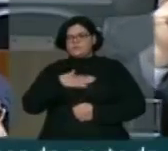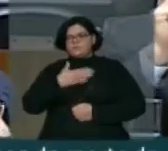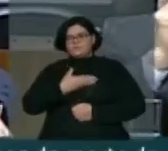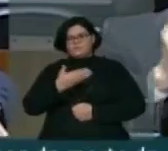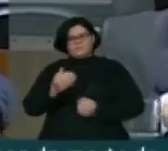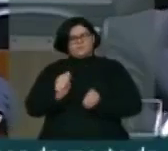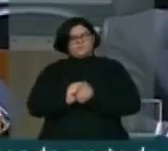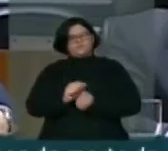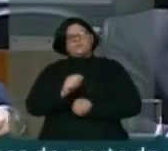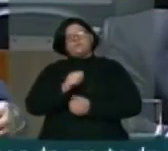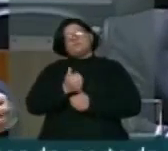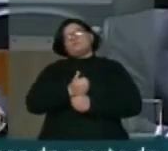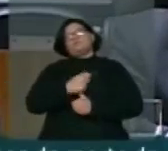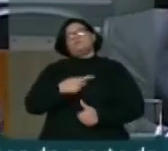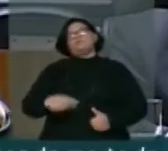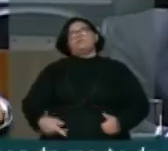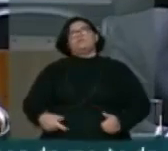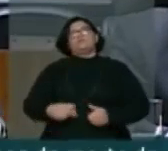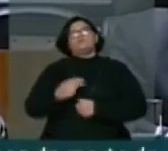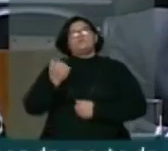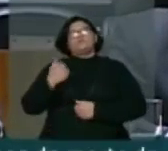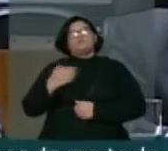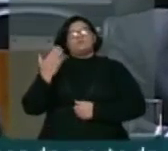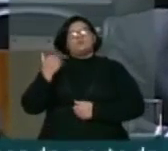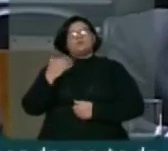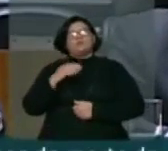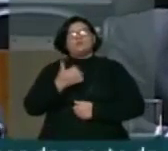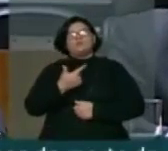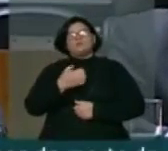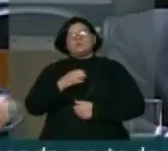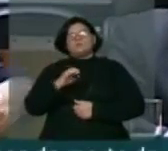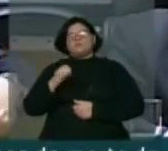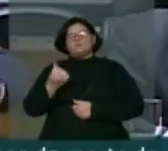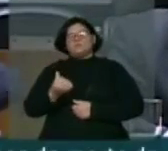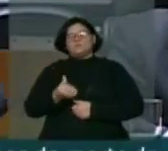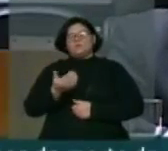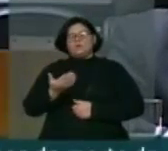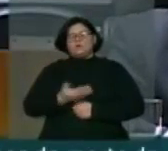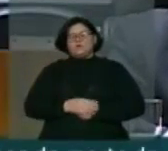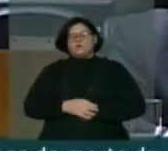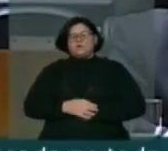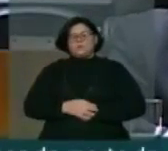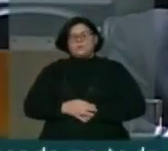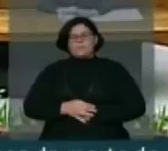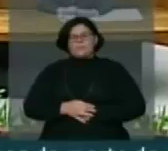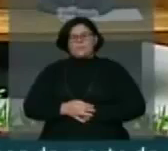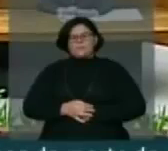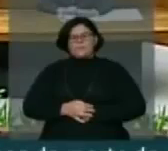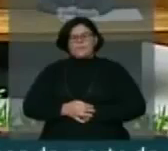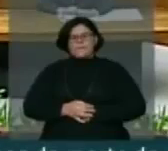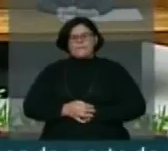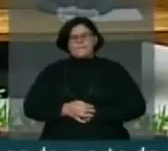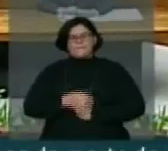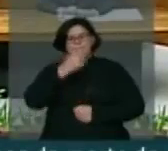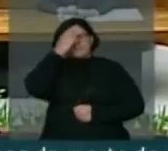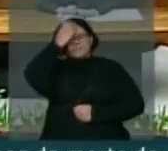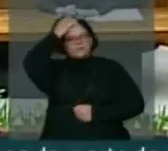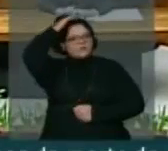e com muita honra preside a Frente Parlamentar Mista da Federalização do Ensino de Base.